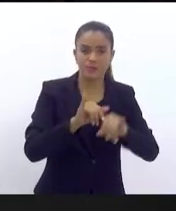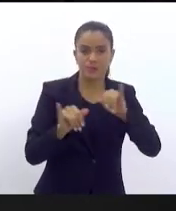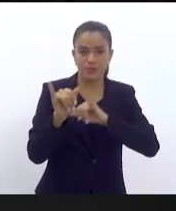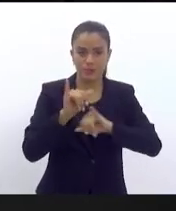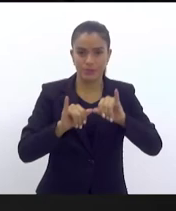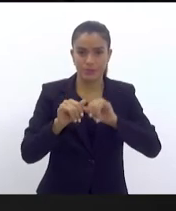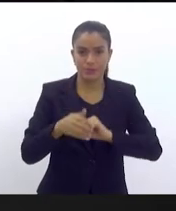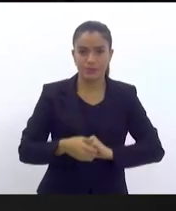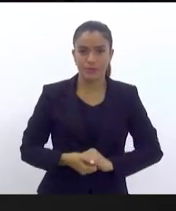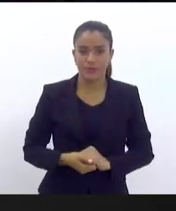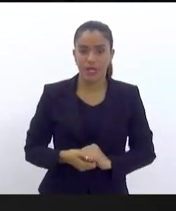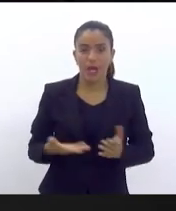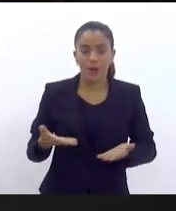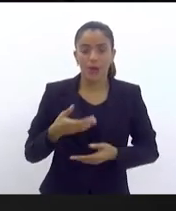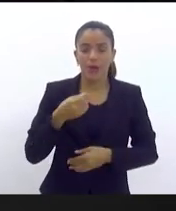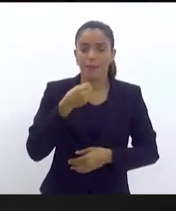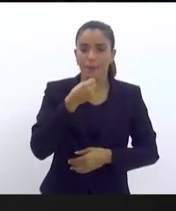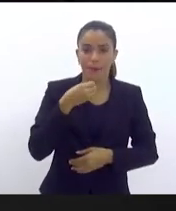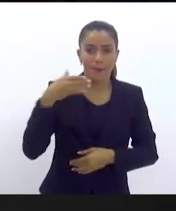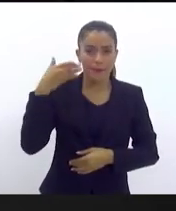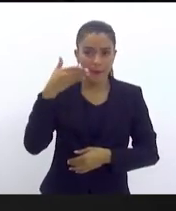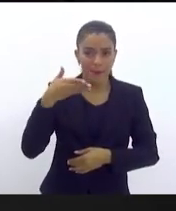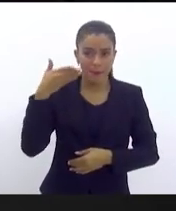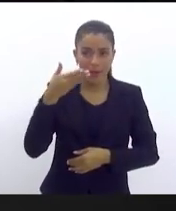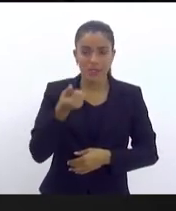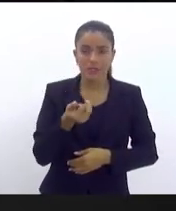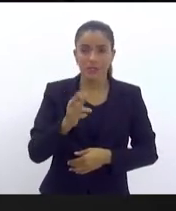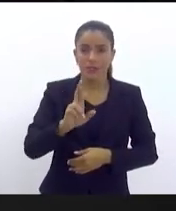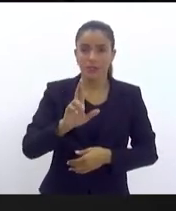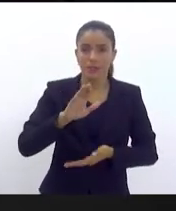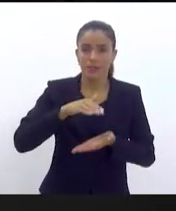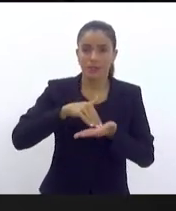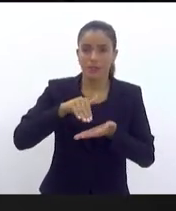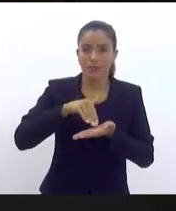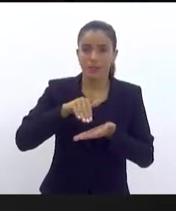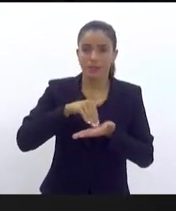para o senhor secretário